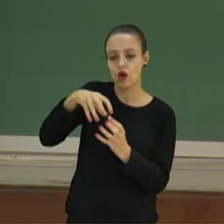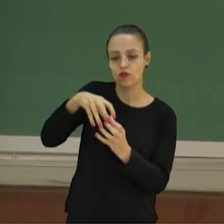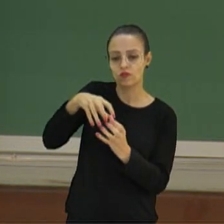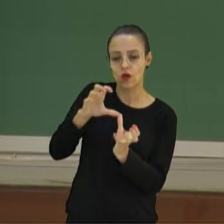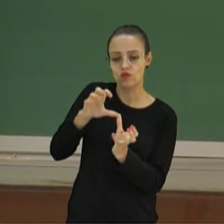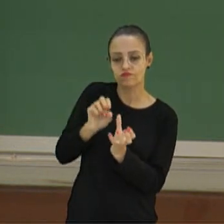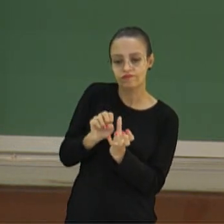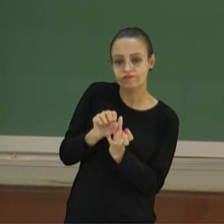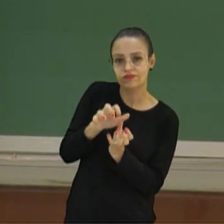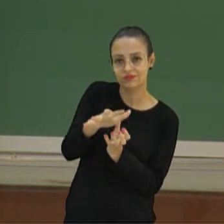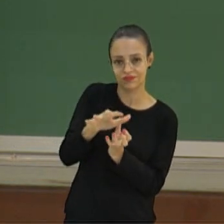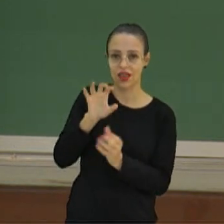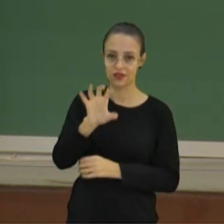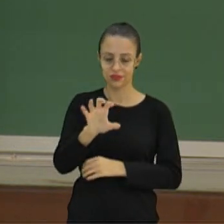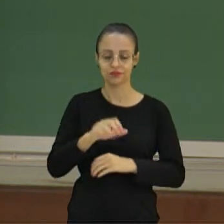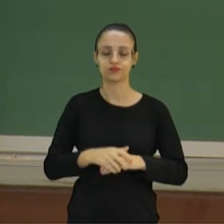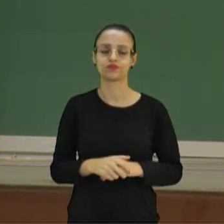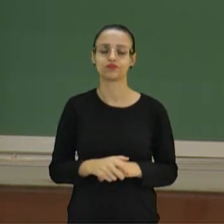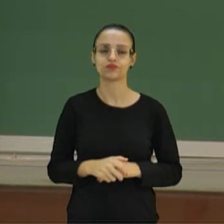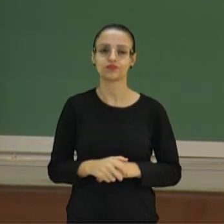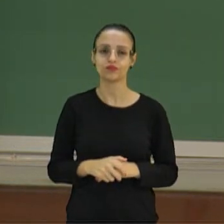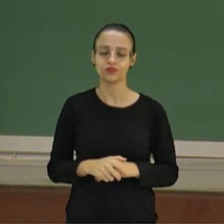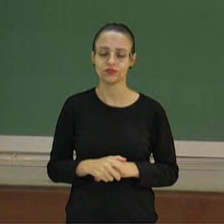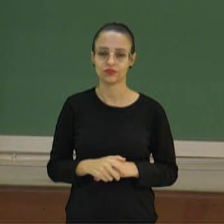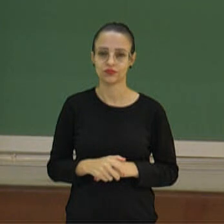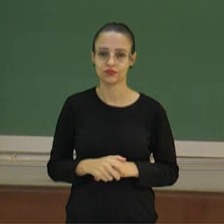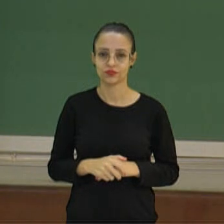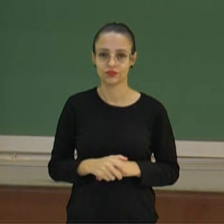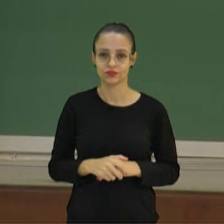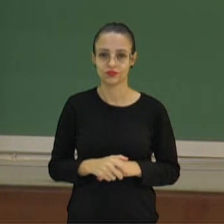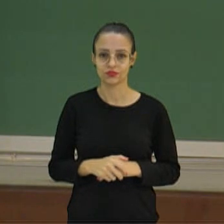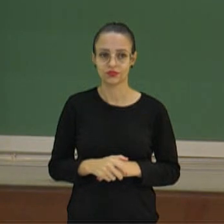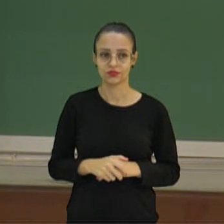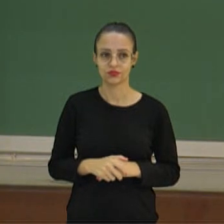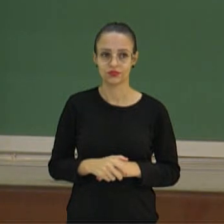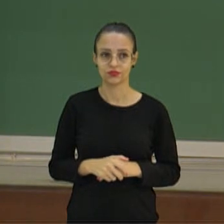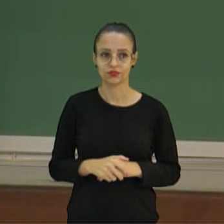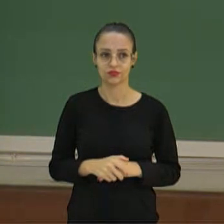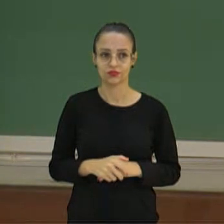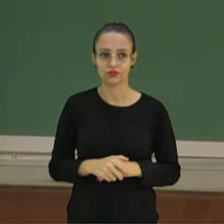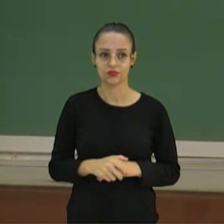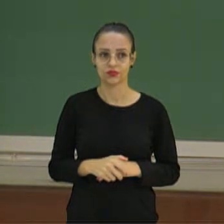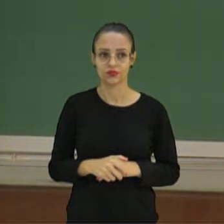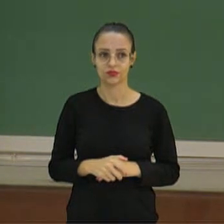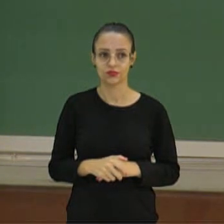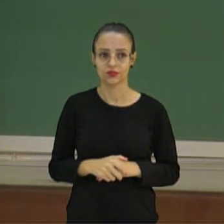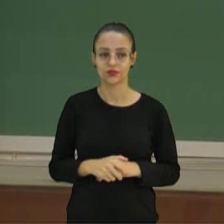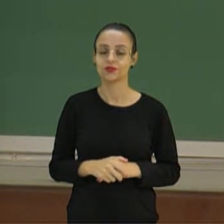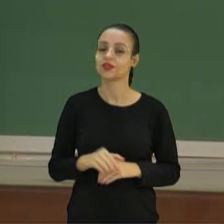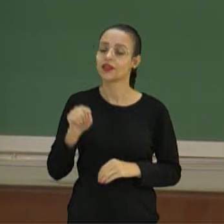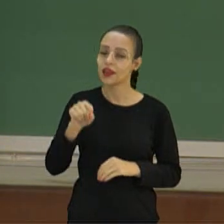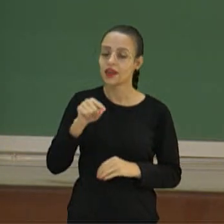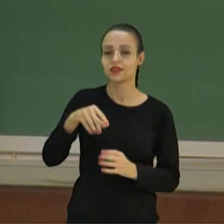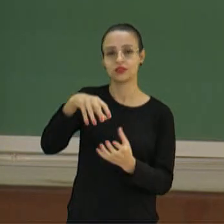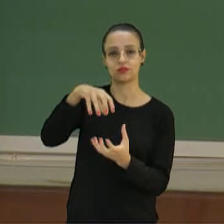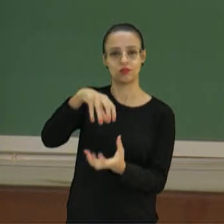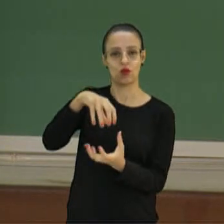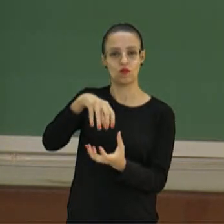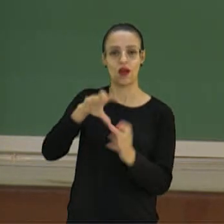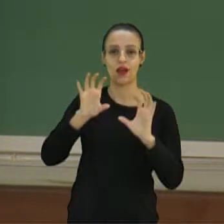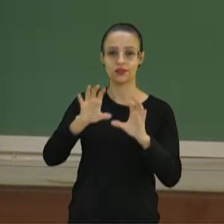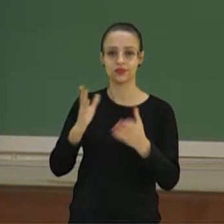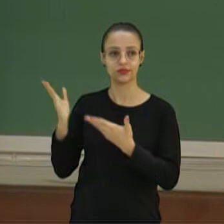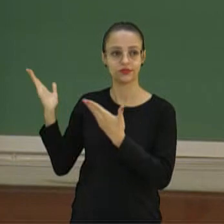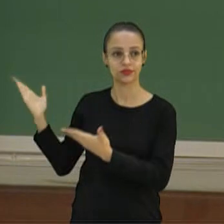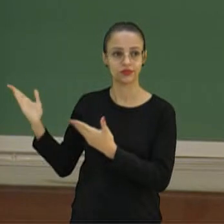ovo que está dentro do corpo da mãe, no caso de algumas serpentes e lagartos. Esse Esse ovo é o ovo que eles têm e a